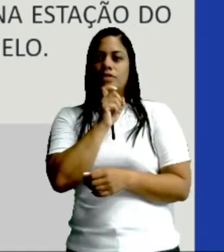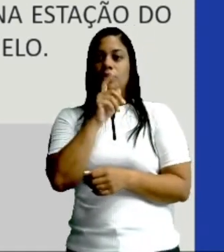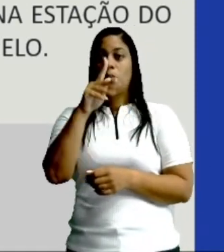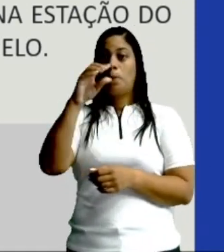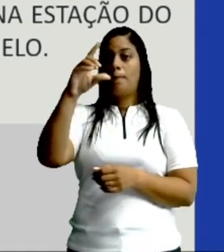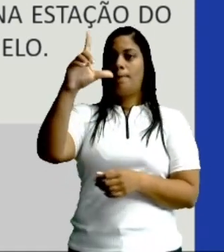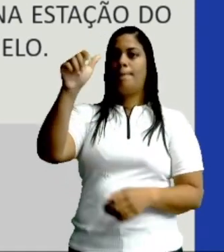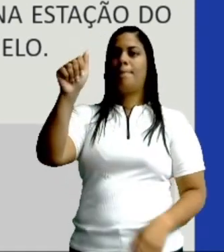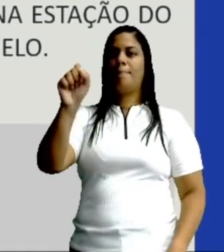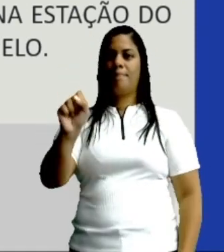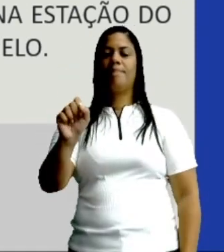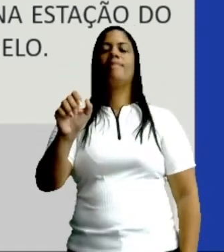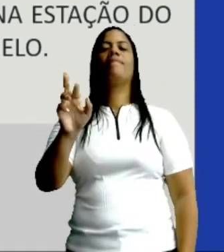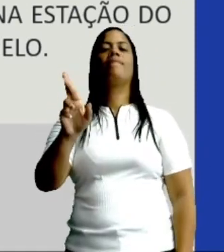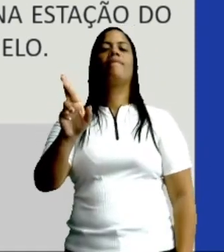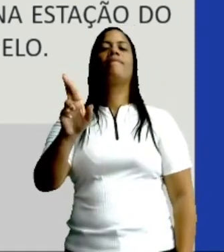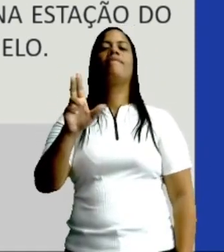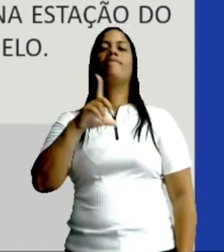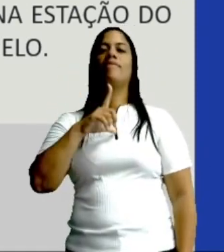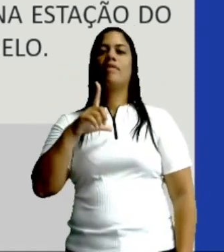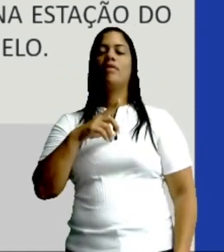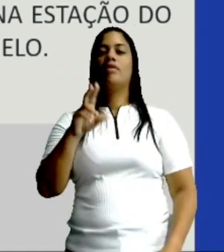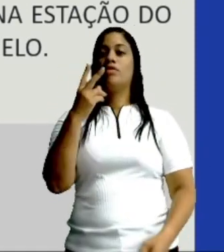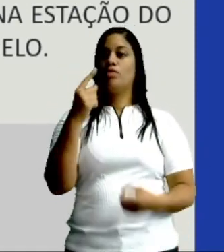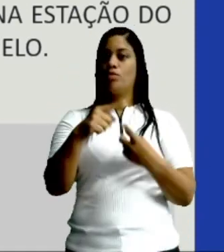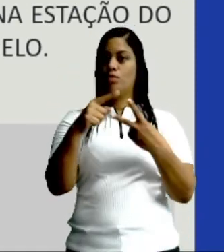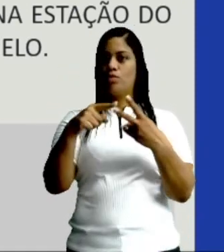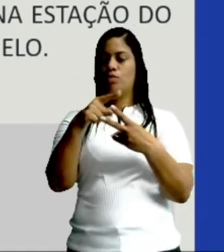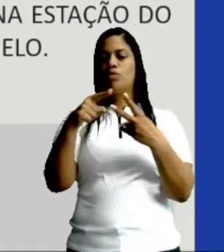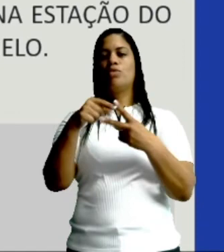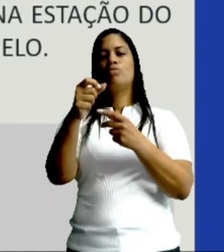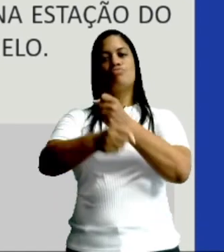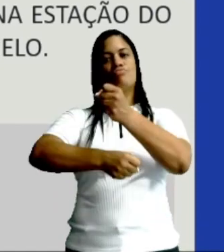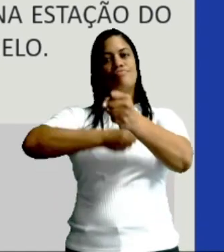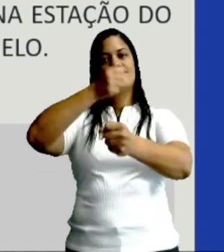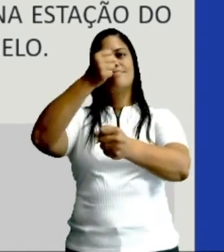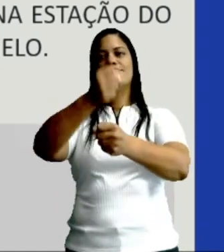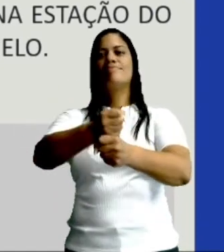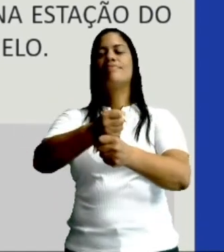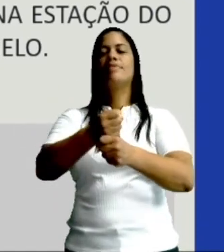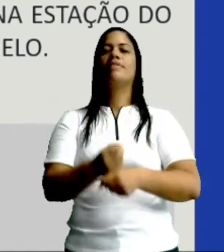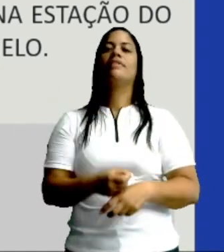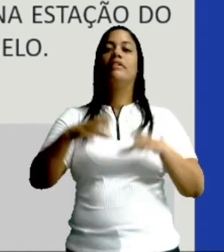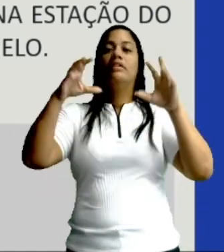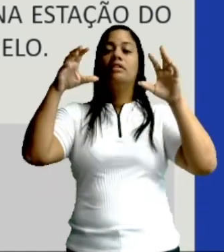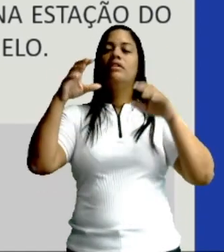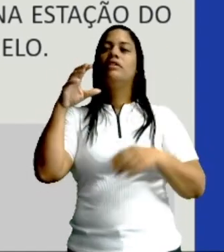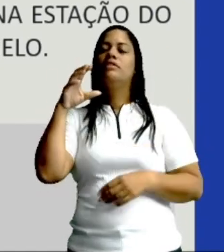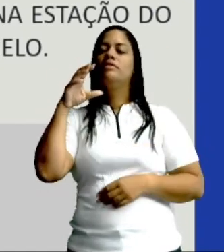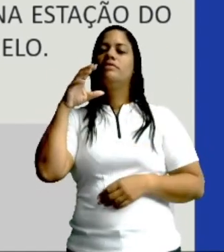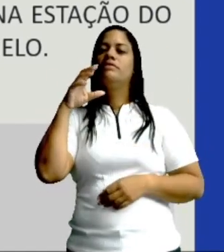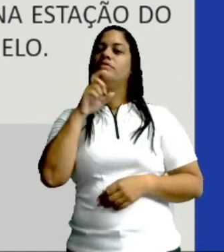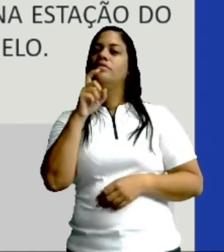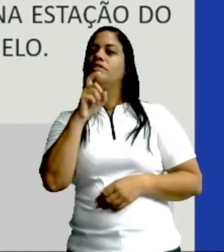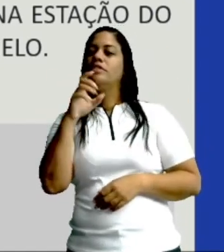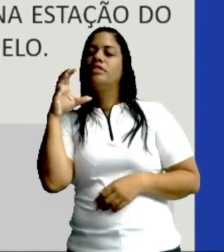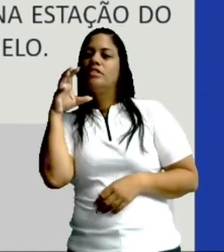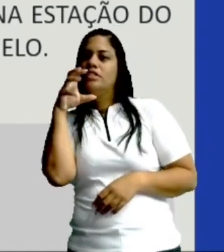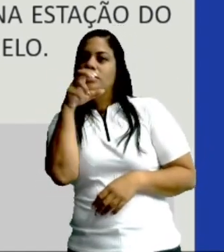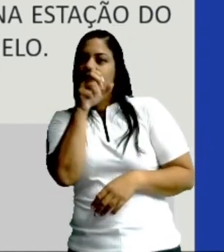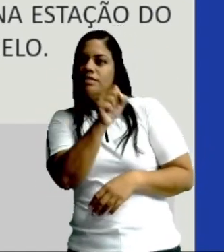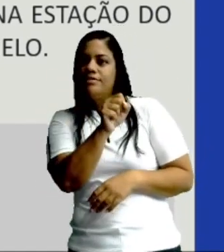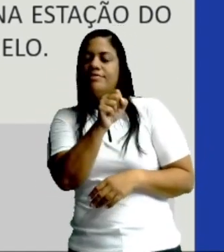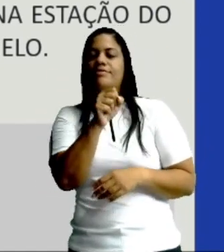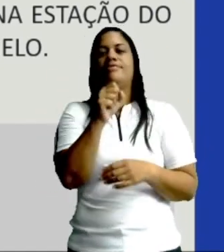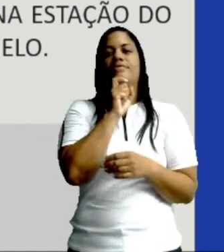com duas estações do ano, verão e inverno, sendo o inverno rigoroso e o verão com temperatura um pouco